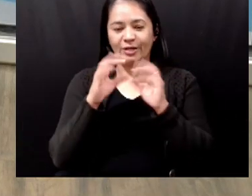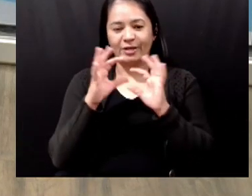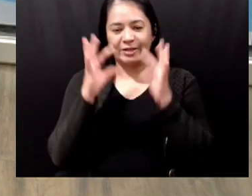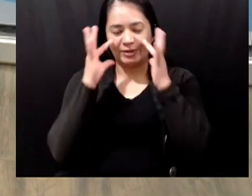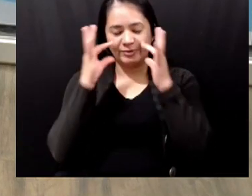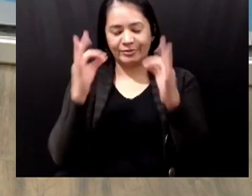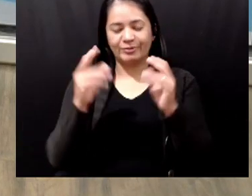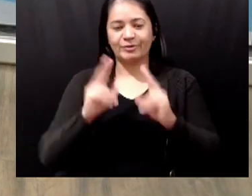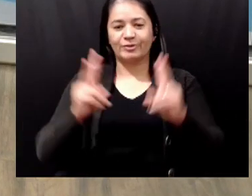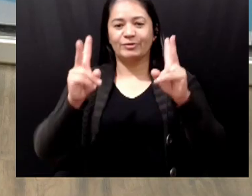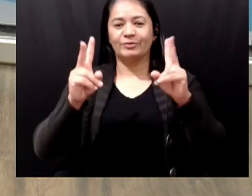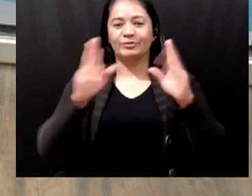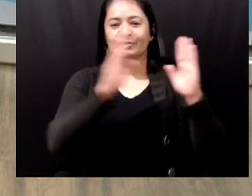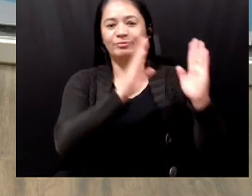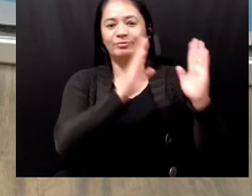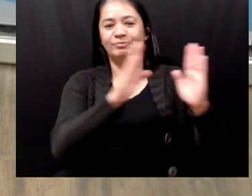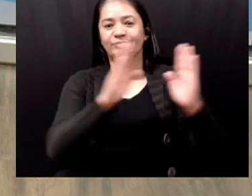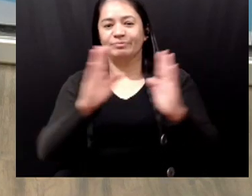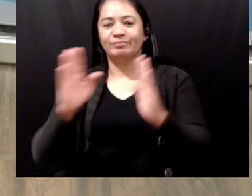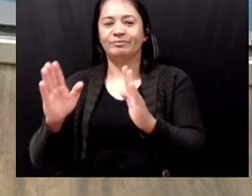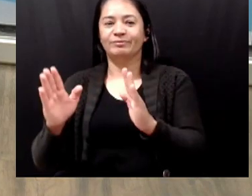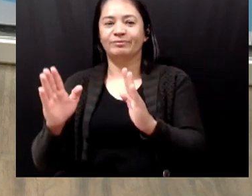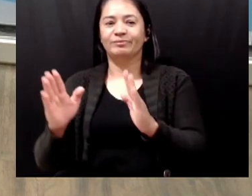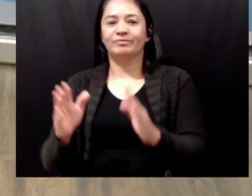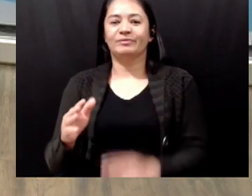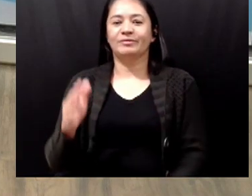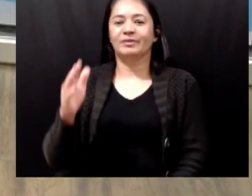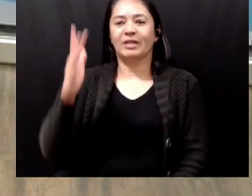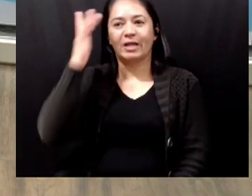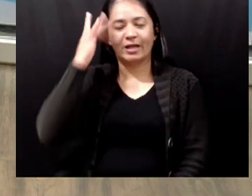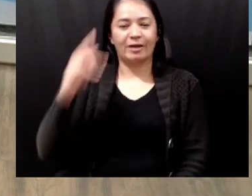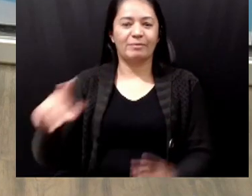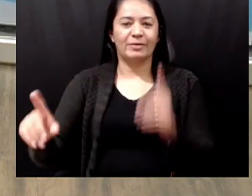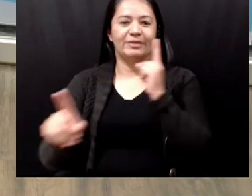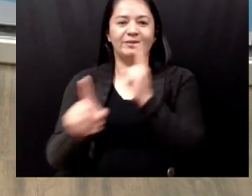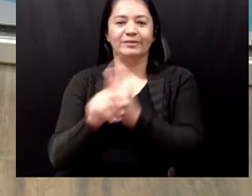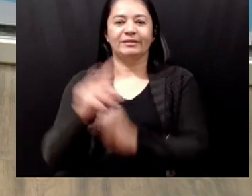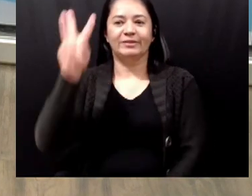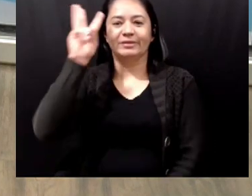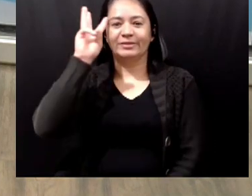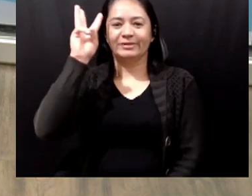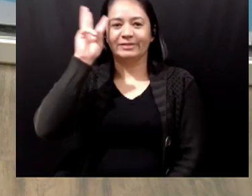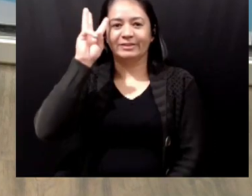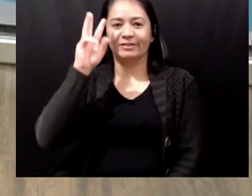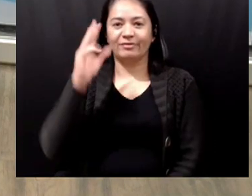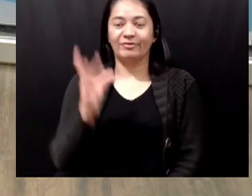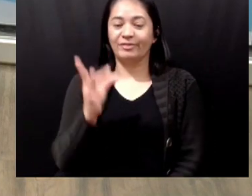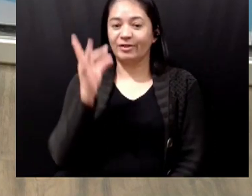programação e nos vemos amanhã na terça-feira ao meio-dia. Até lá. Tchau, tchau.